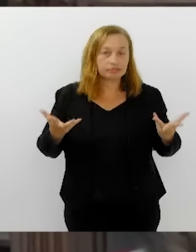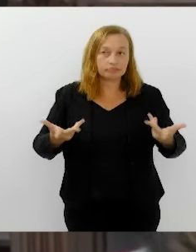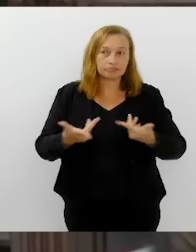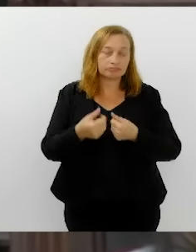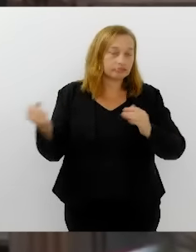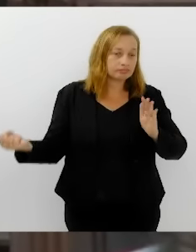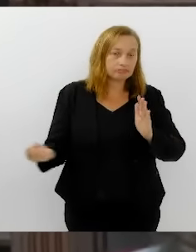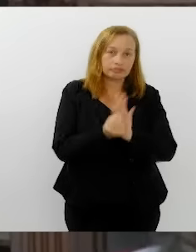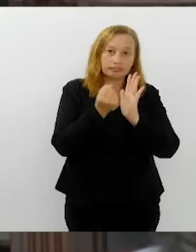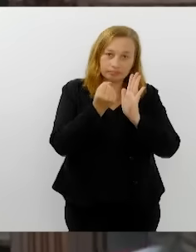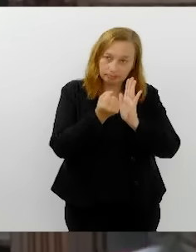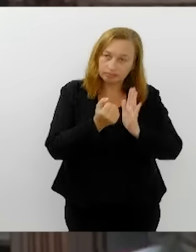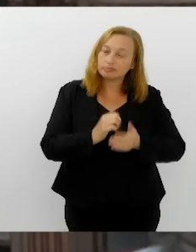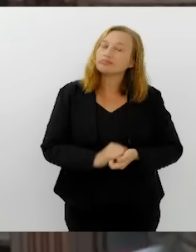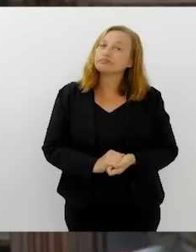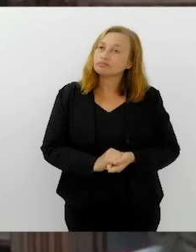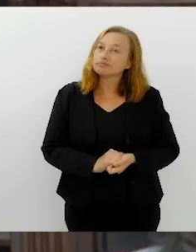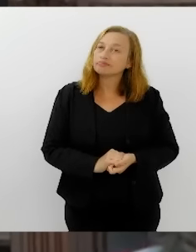marca um